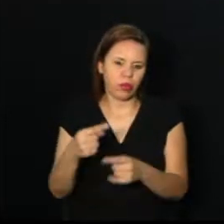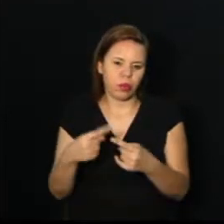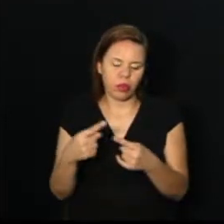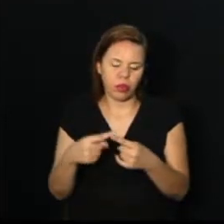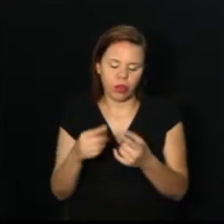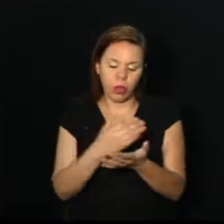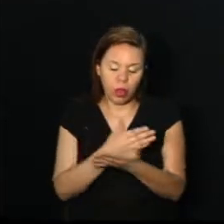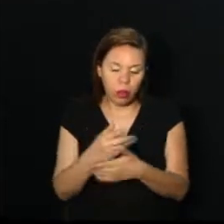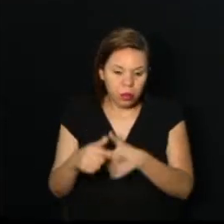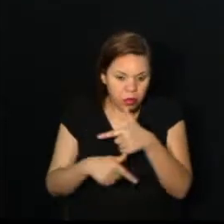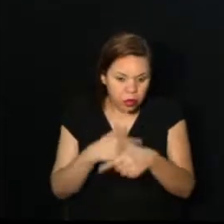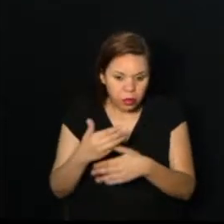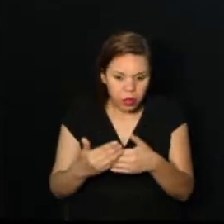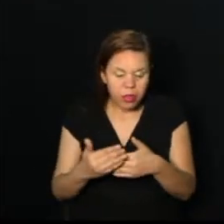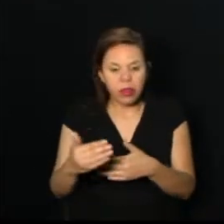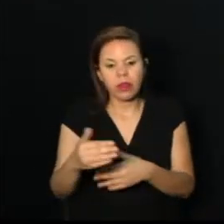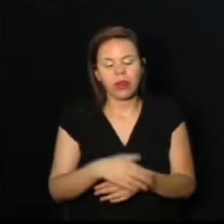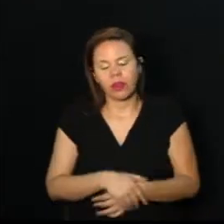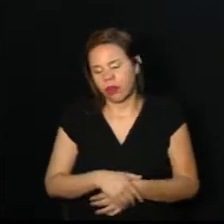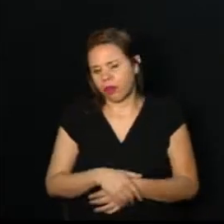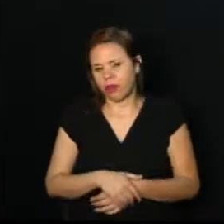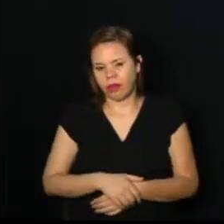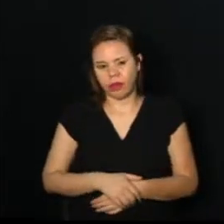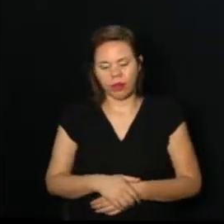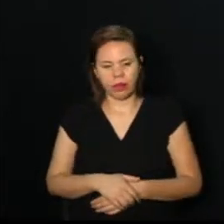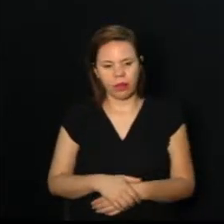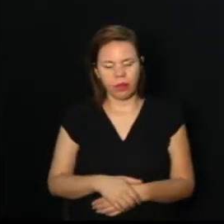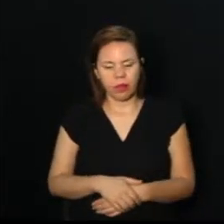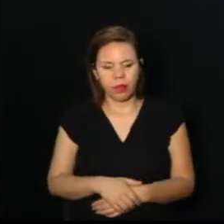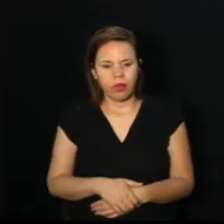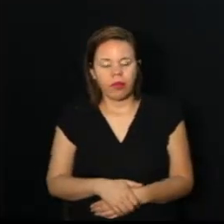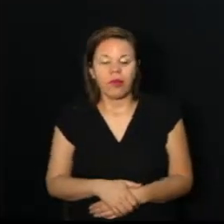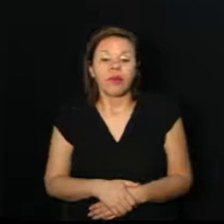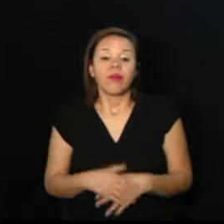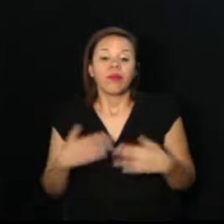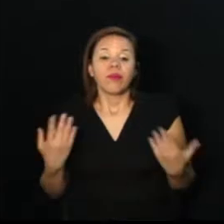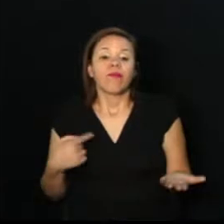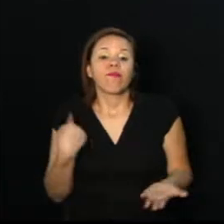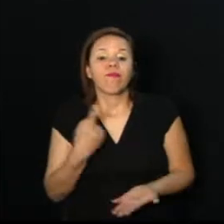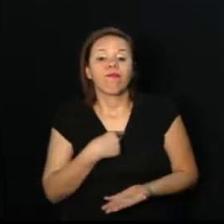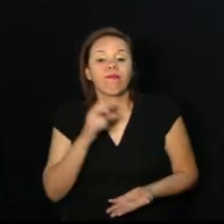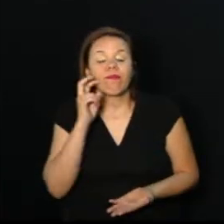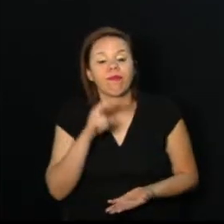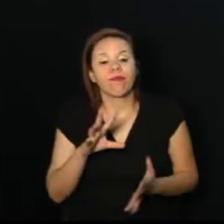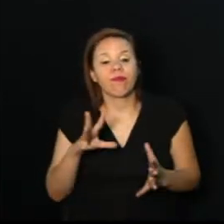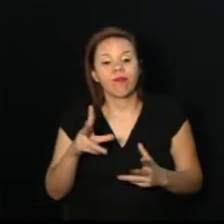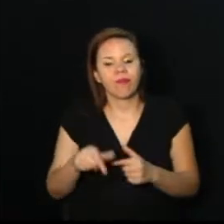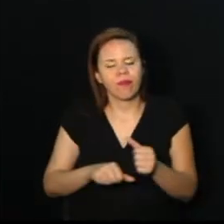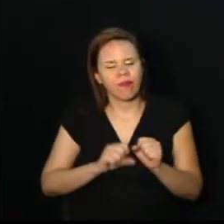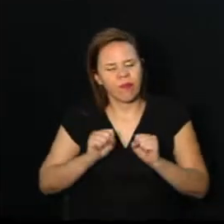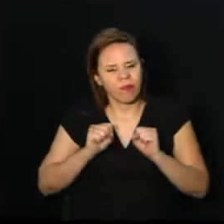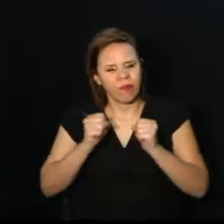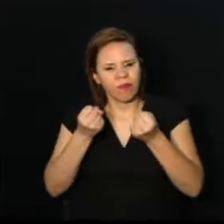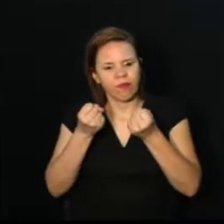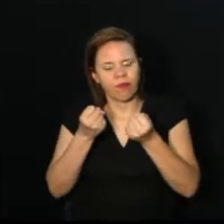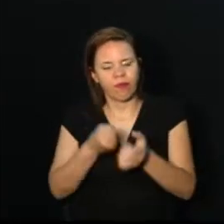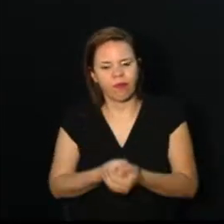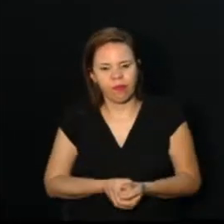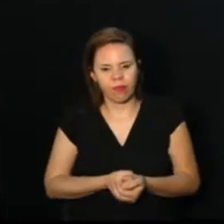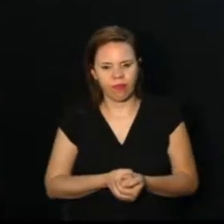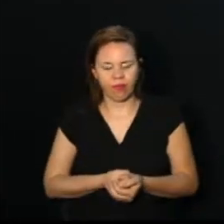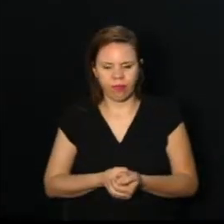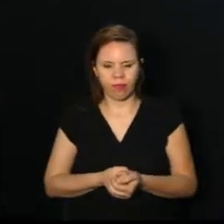de processamento, ao contrário, né? Então, nós vemos todo um esforço